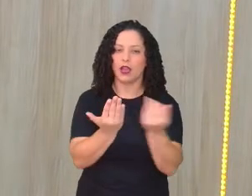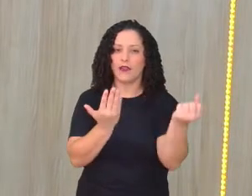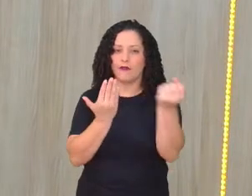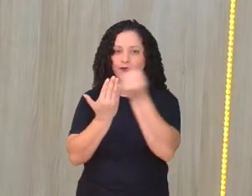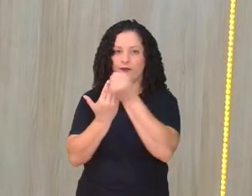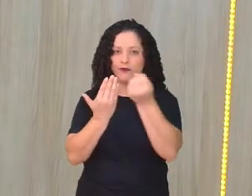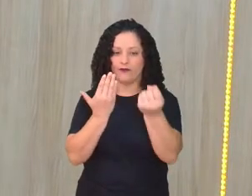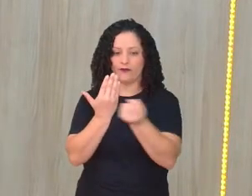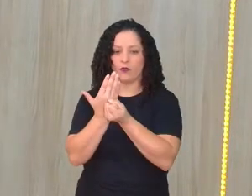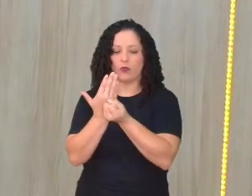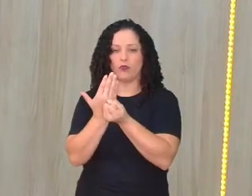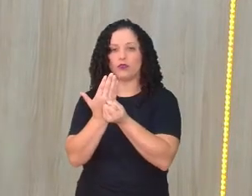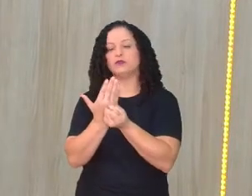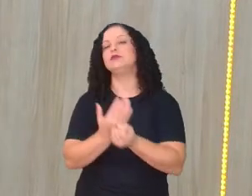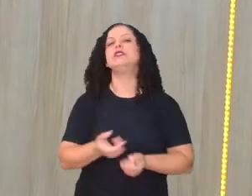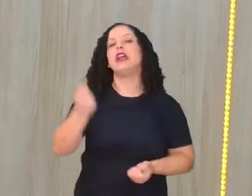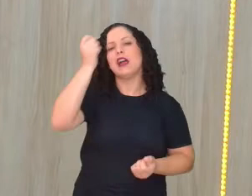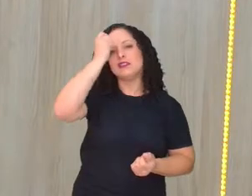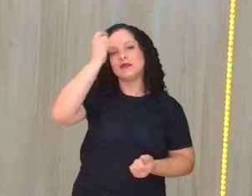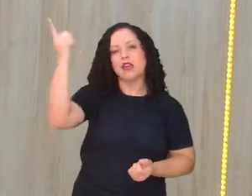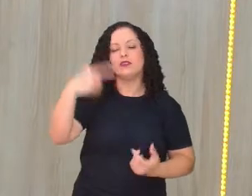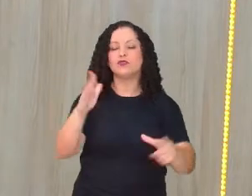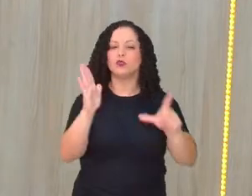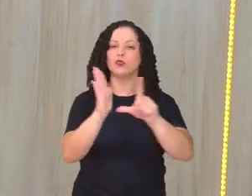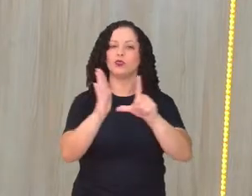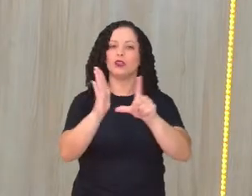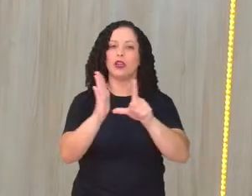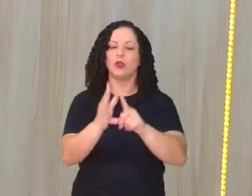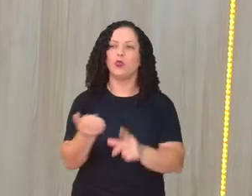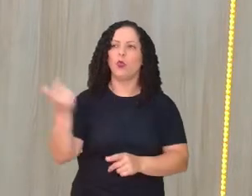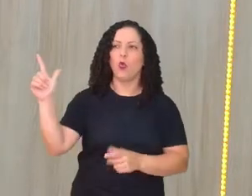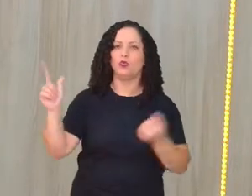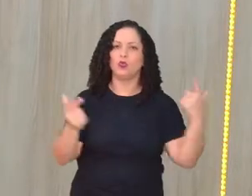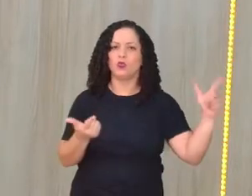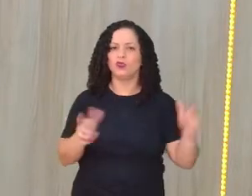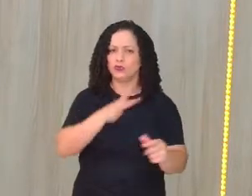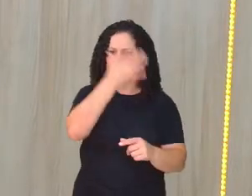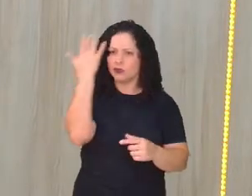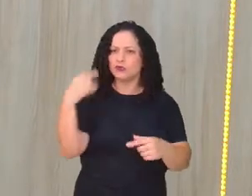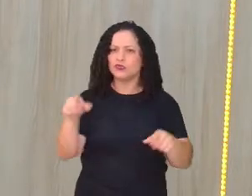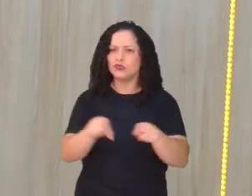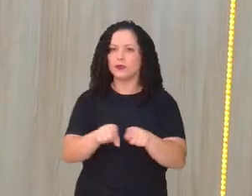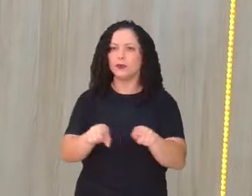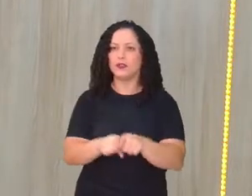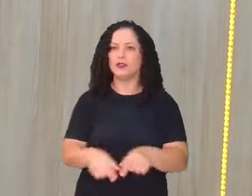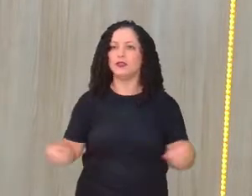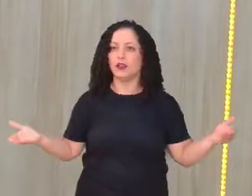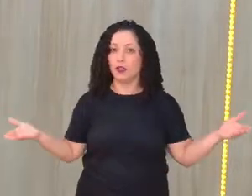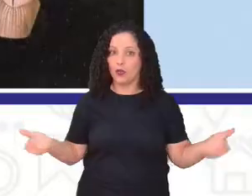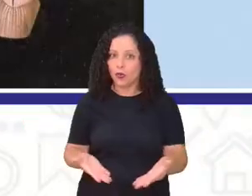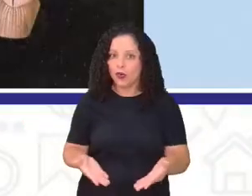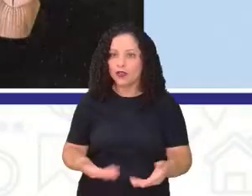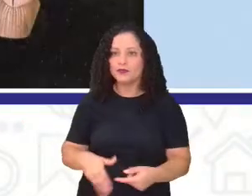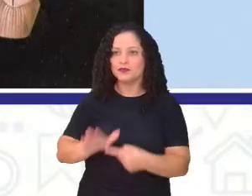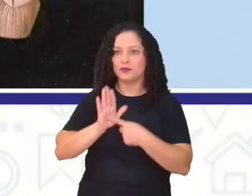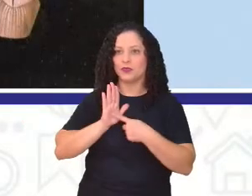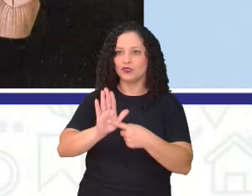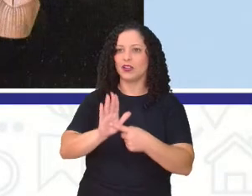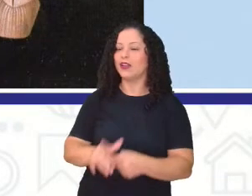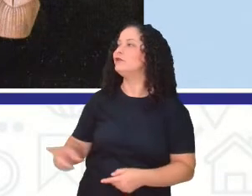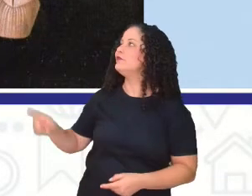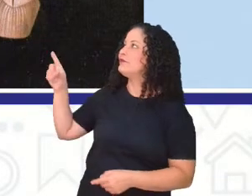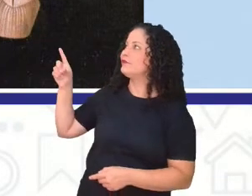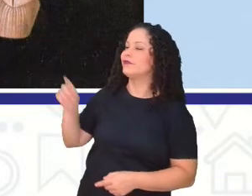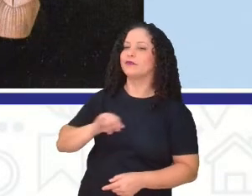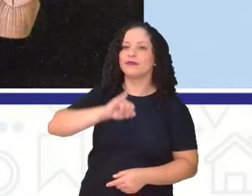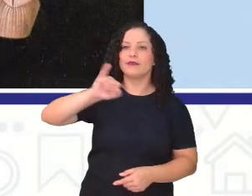defendidas, né, por Martim Lutero e alguns outros reformadores. Vamos começar aqui apresentando, ó, o John